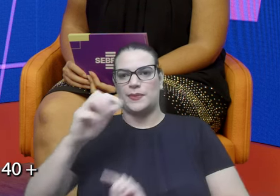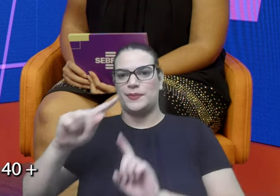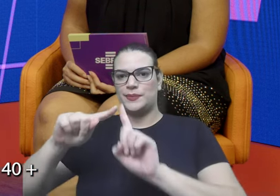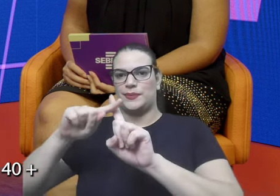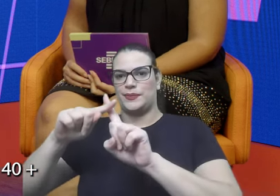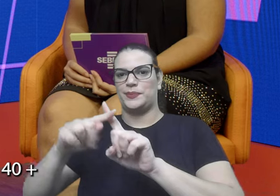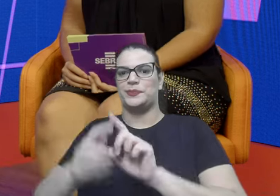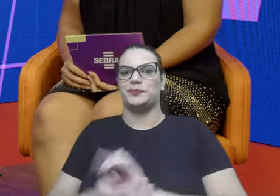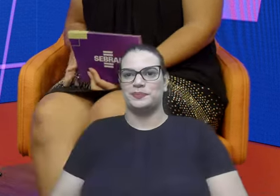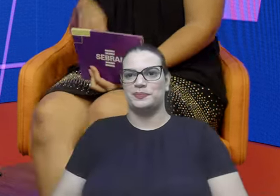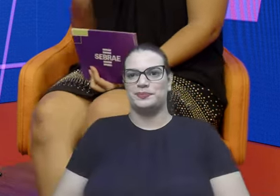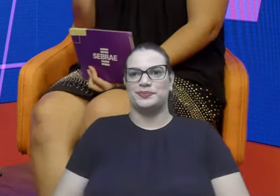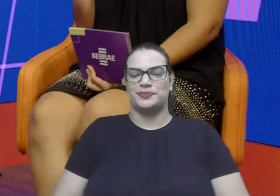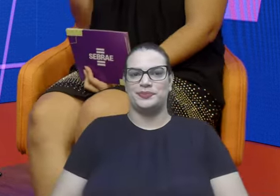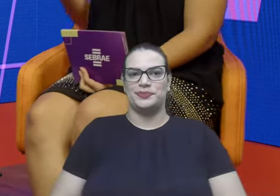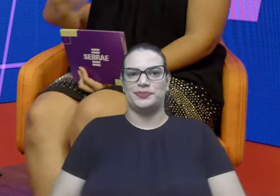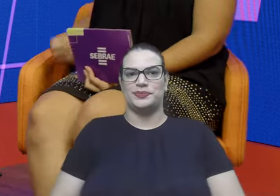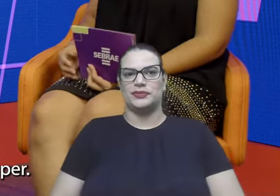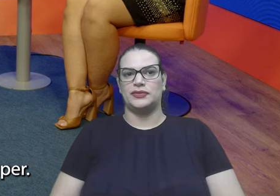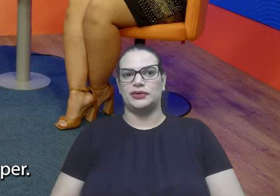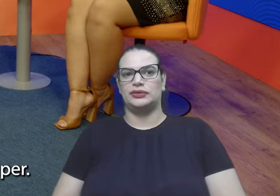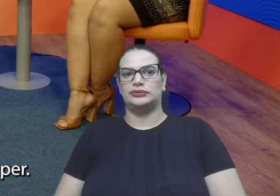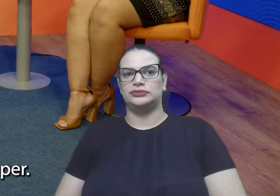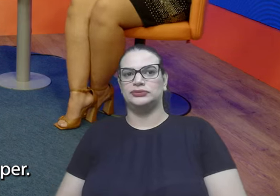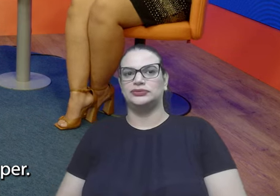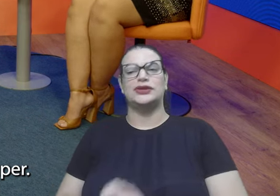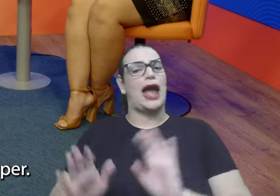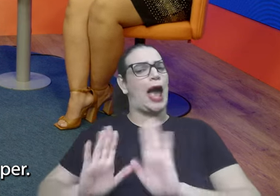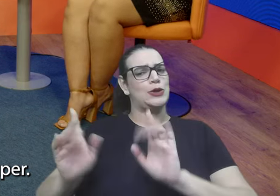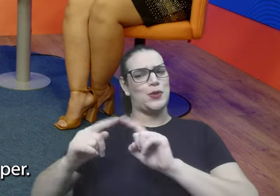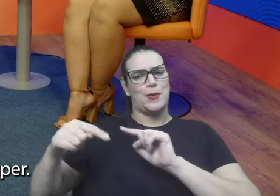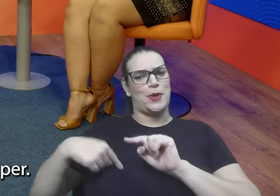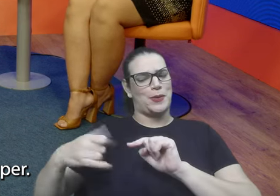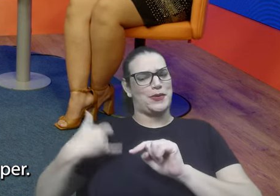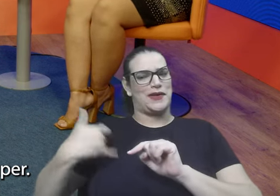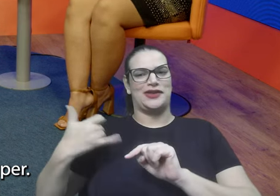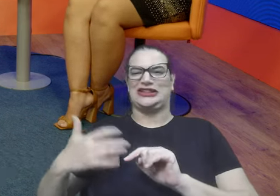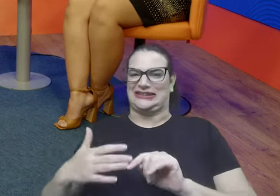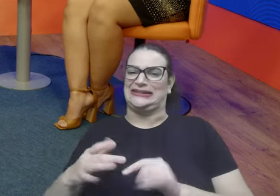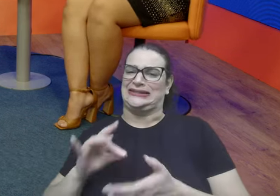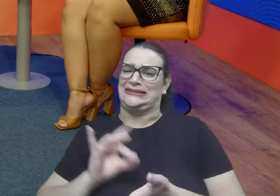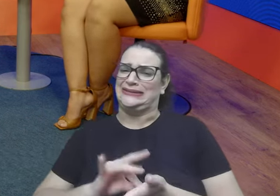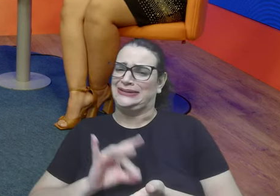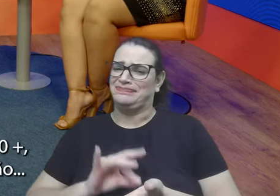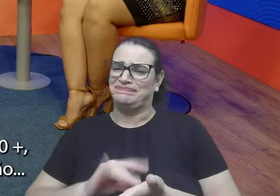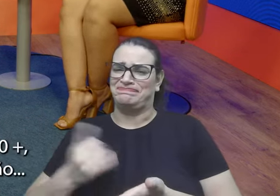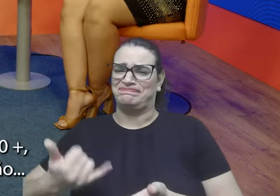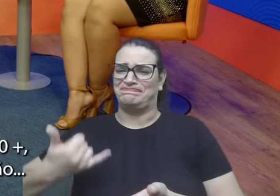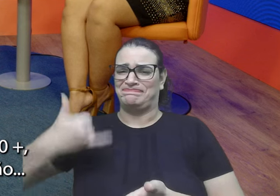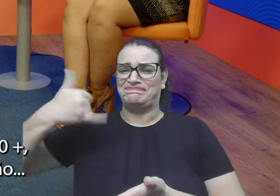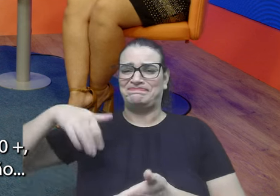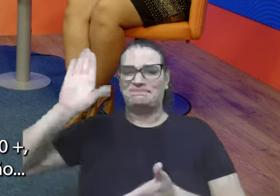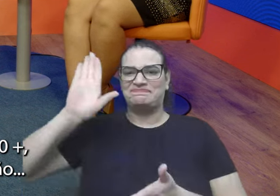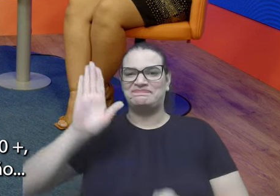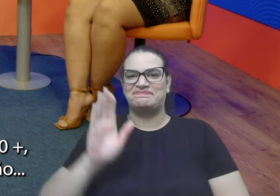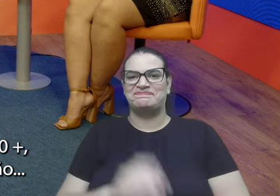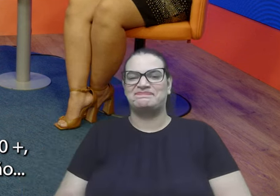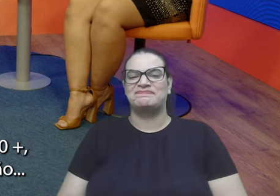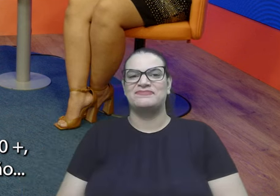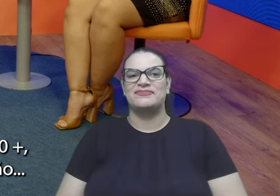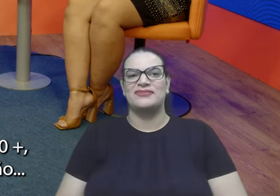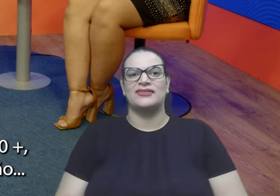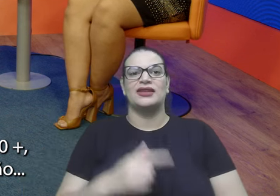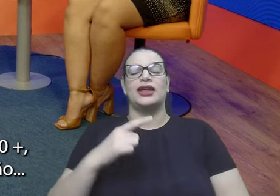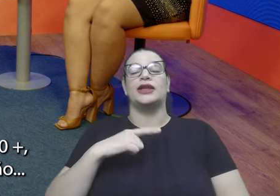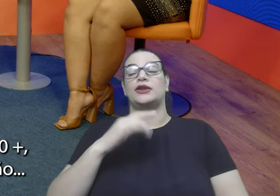40 mais quadro brincadeira me enquadro super e se Lara fala para mim se eu eu mulher